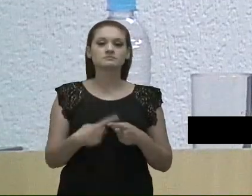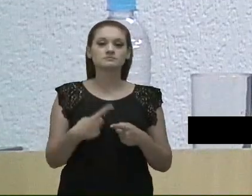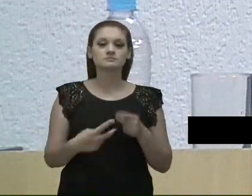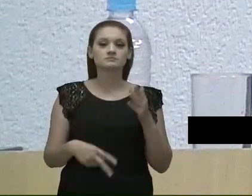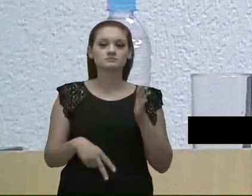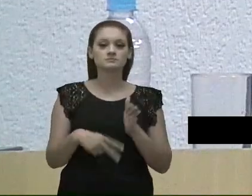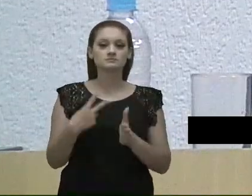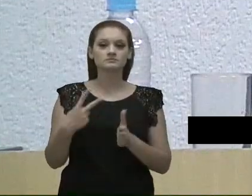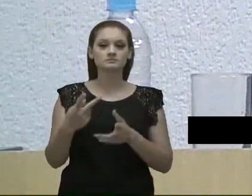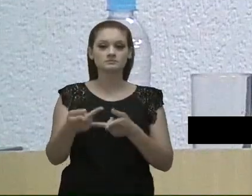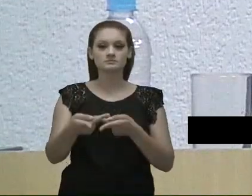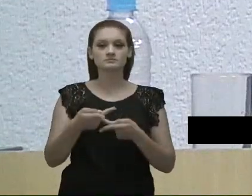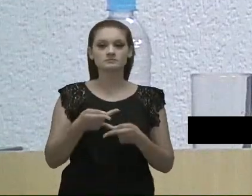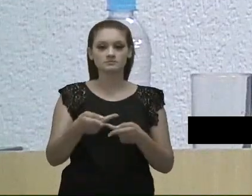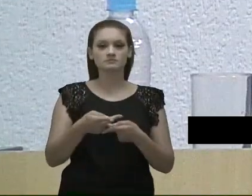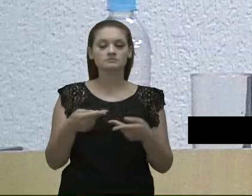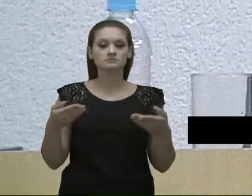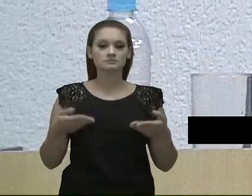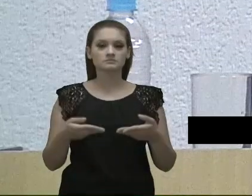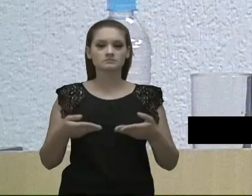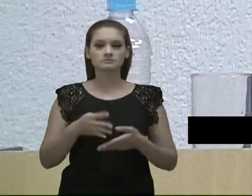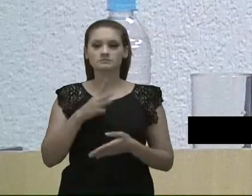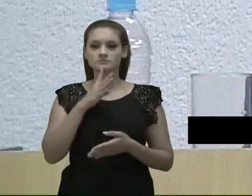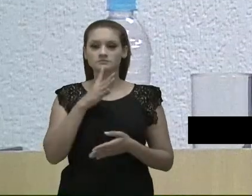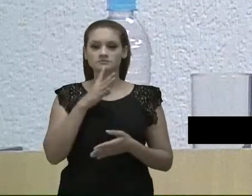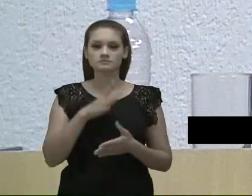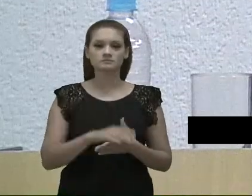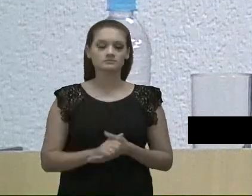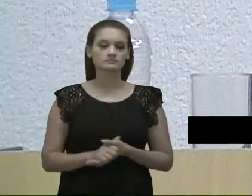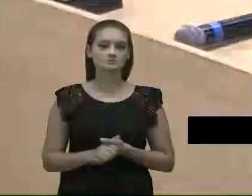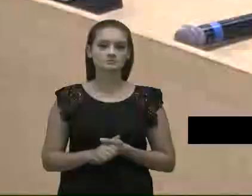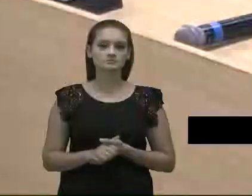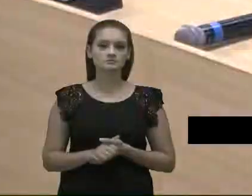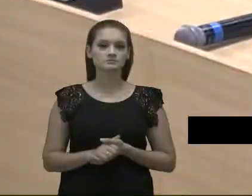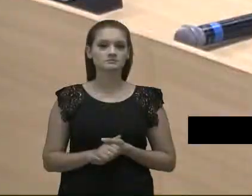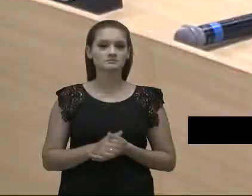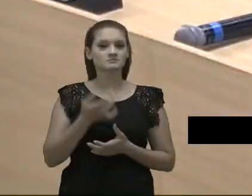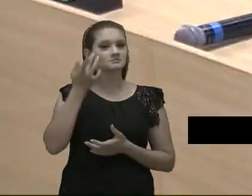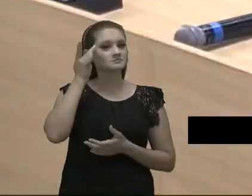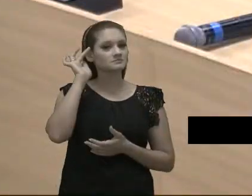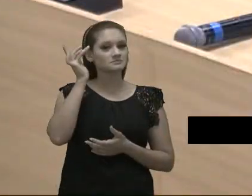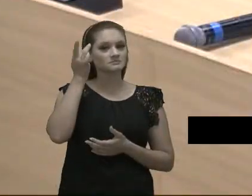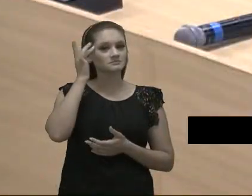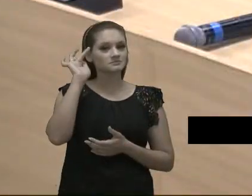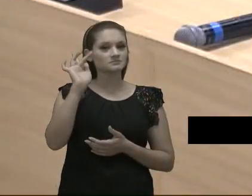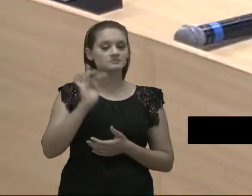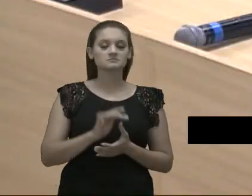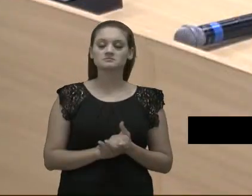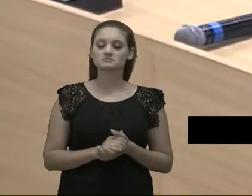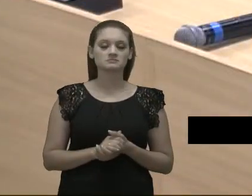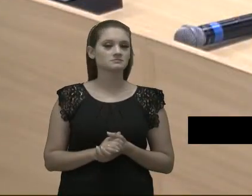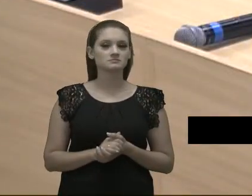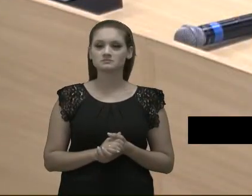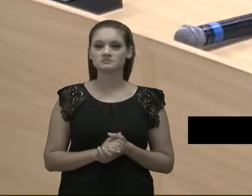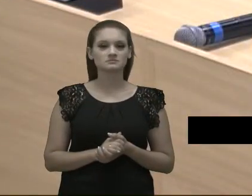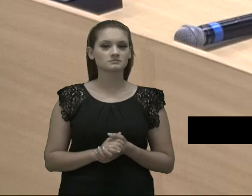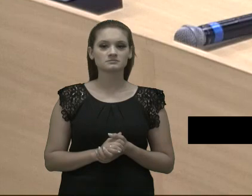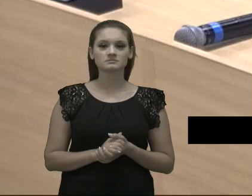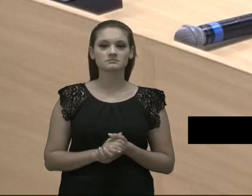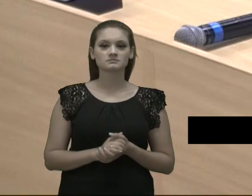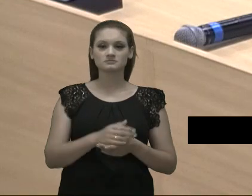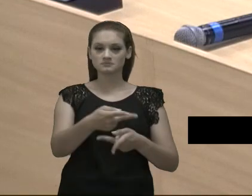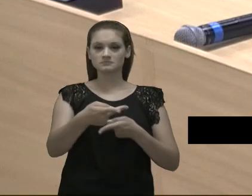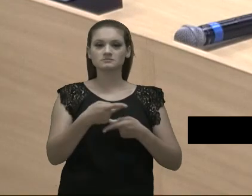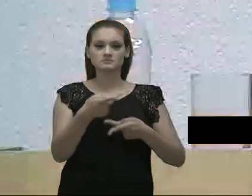segunda convocação aqui nessa casa ou não? Tem conhecimento? Não, não tenho conhecimento. Não? Não. Na sua